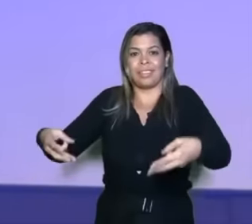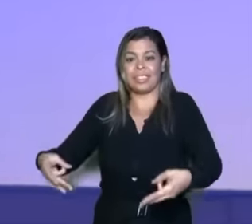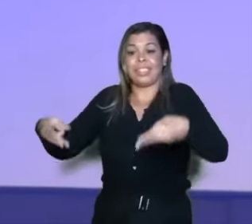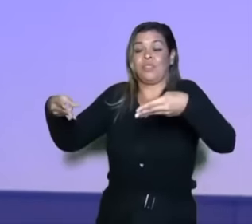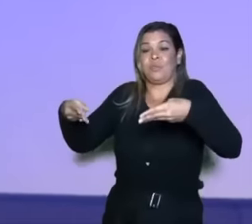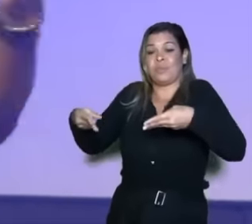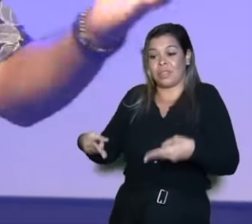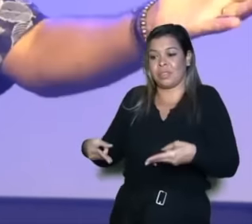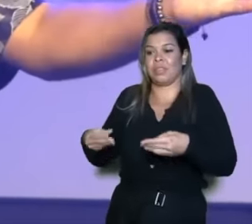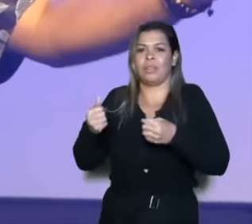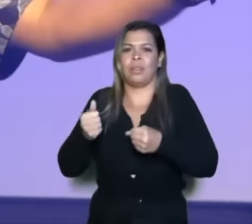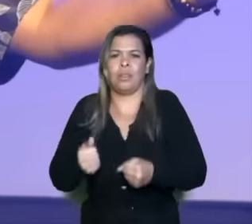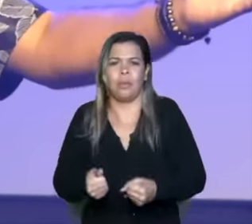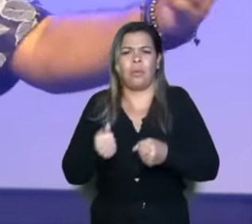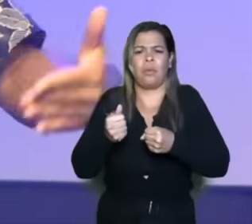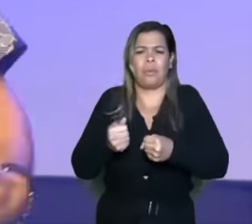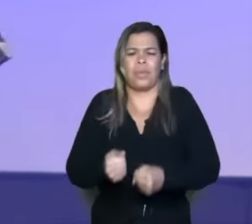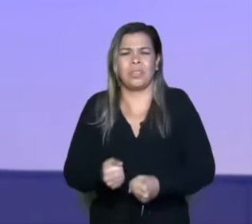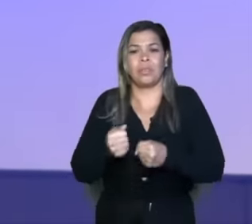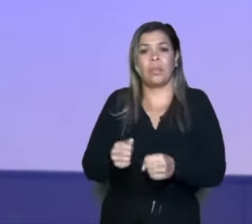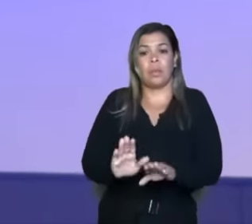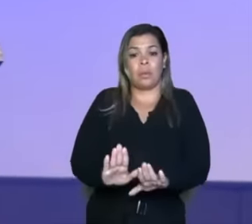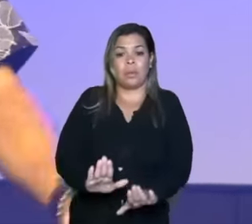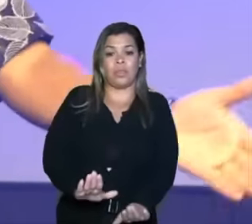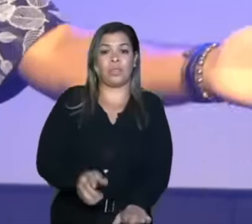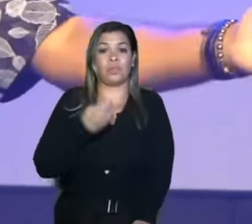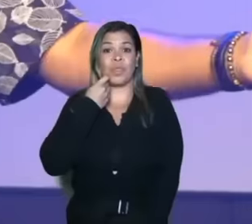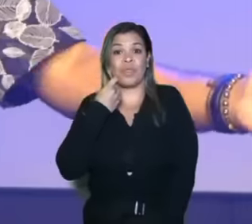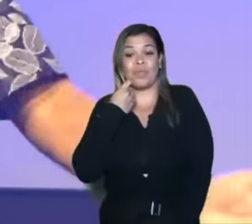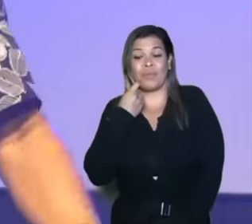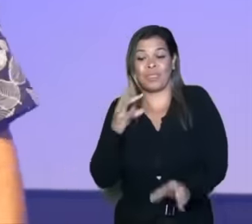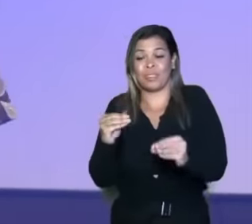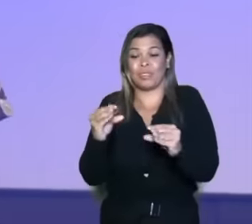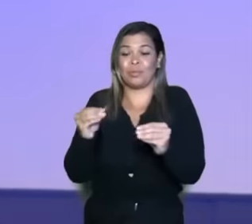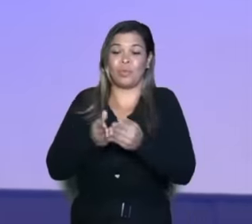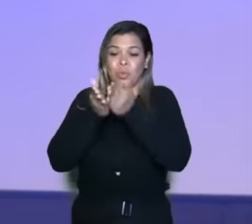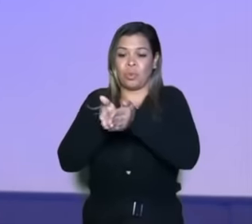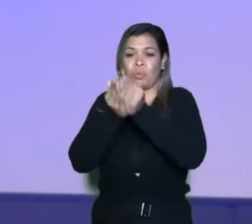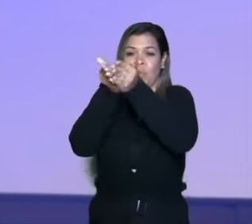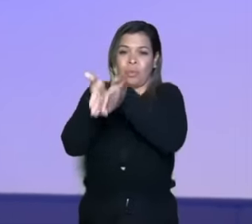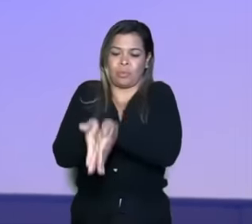Sim, mas peixe demais faz o barco afundar.